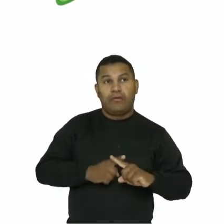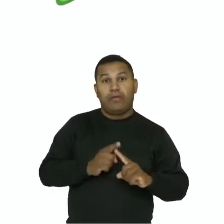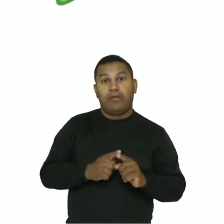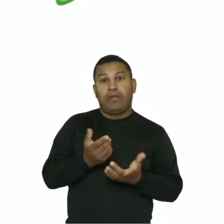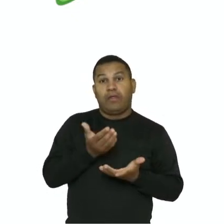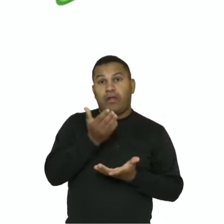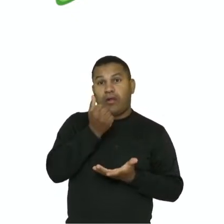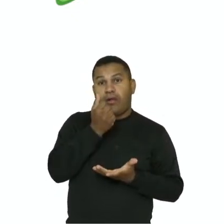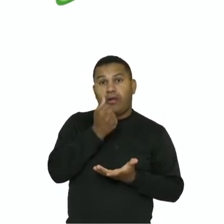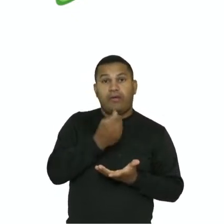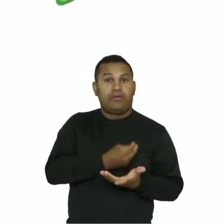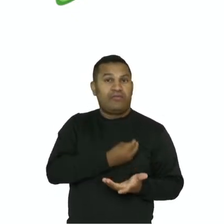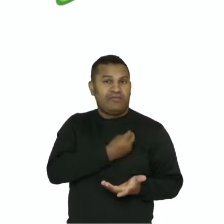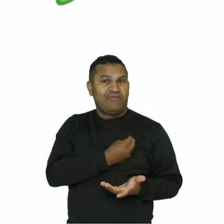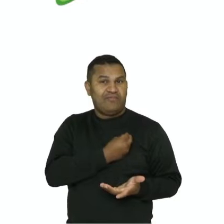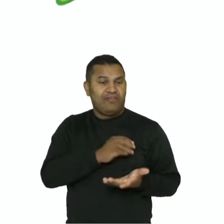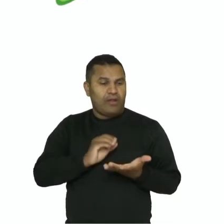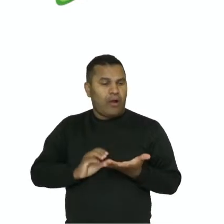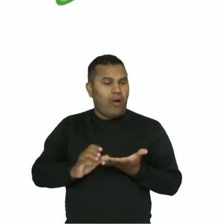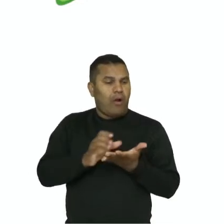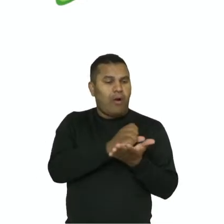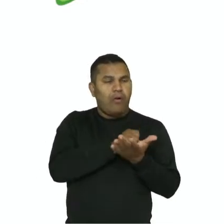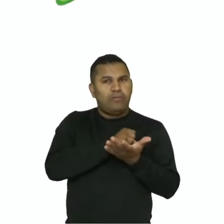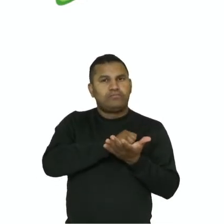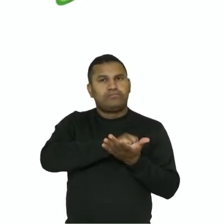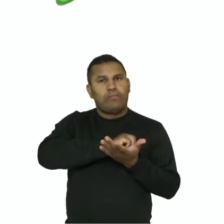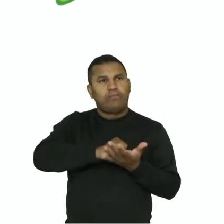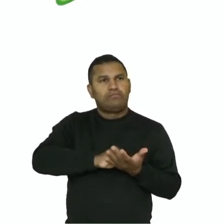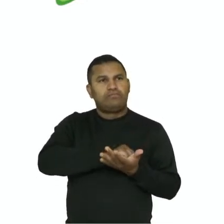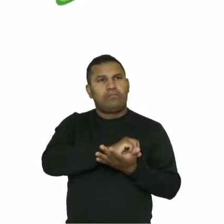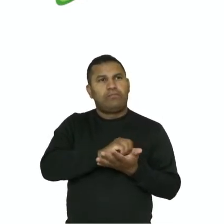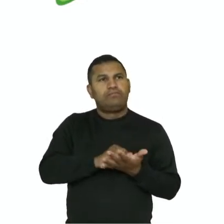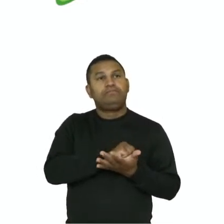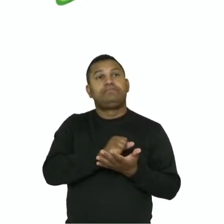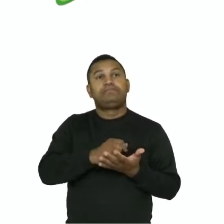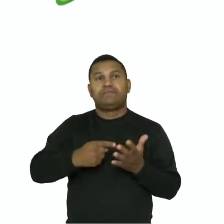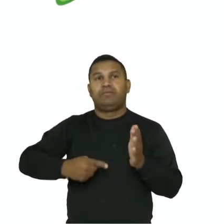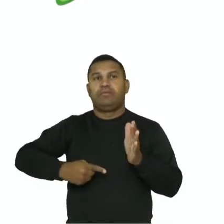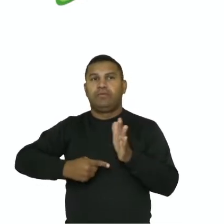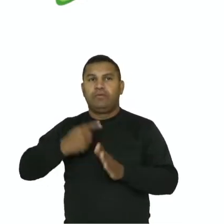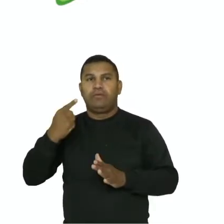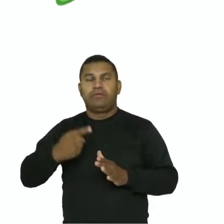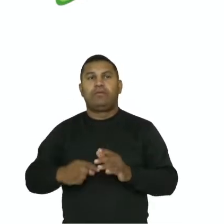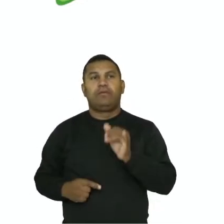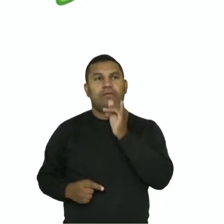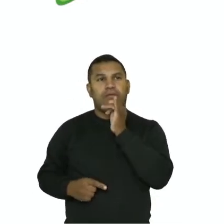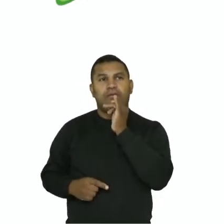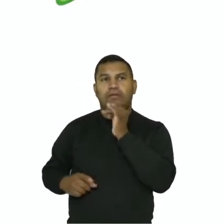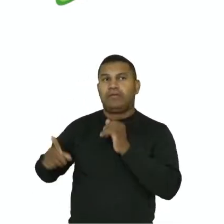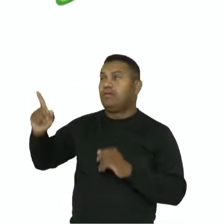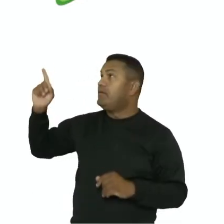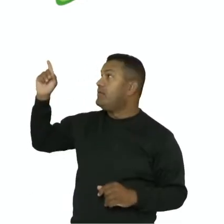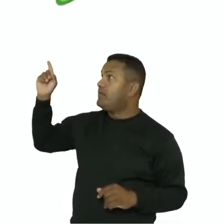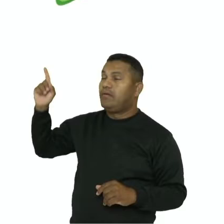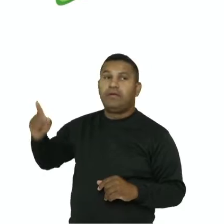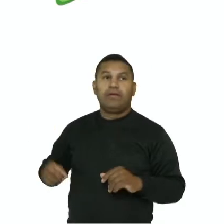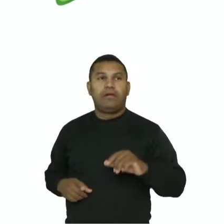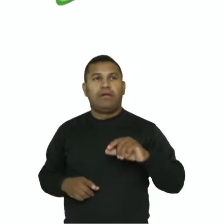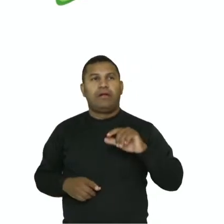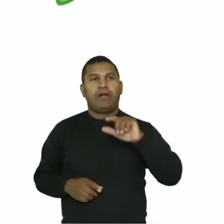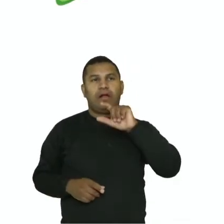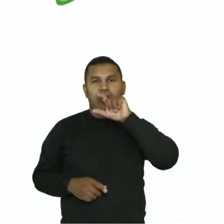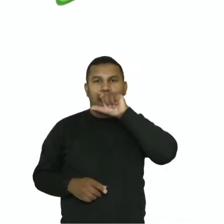do produtor, são organismos herbívoros, são chamados de consumidores primários. Quem se alimenta de primários são os